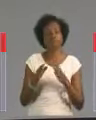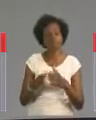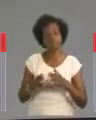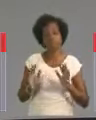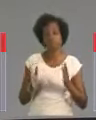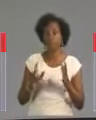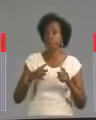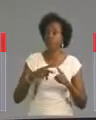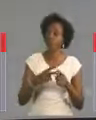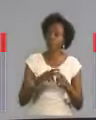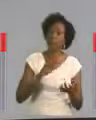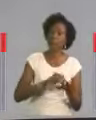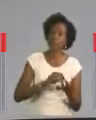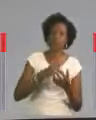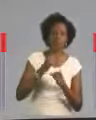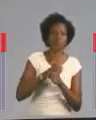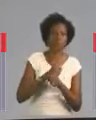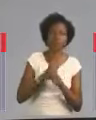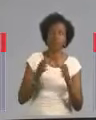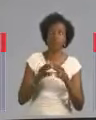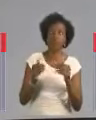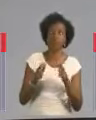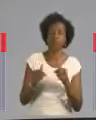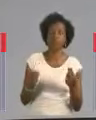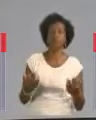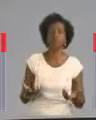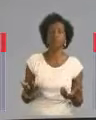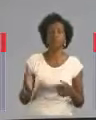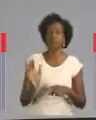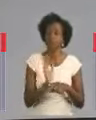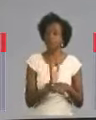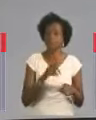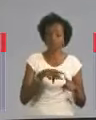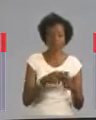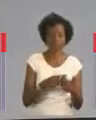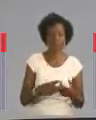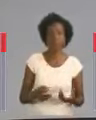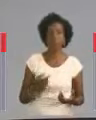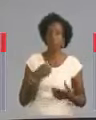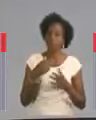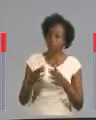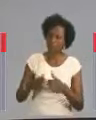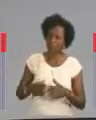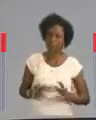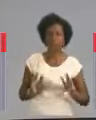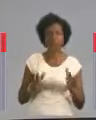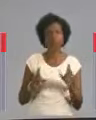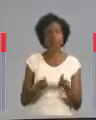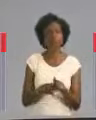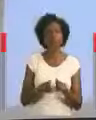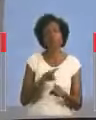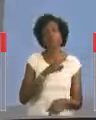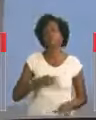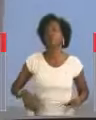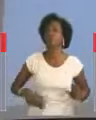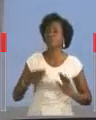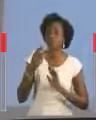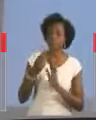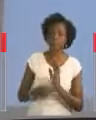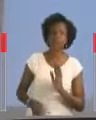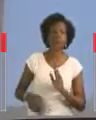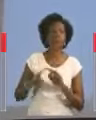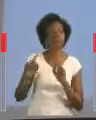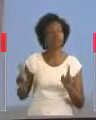pediu a reforma muitos anos que a escola vem solicitando a reforma eu já fiz aqui o seu presidente já apresentei até um